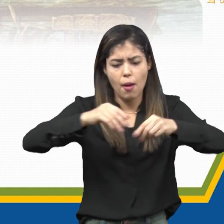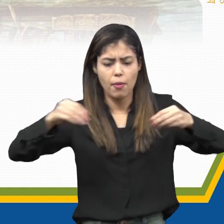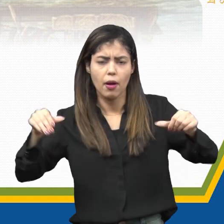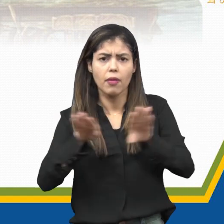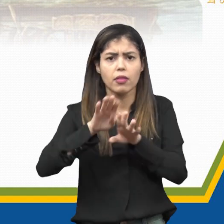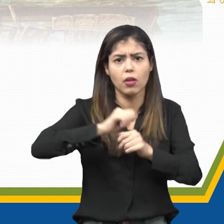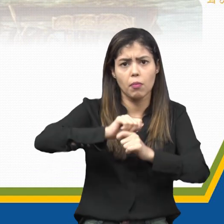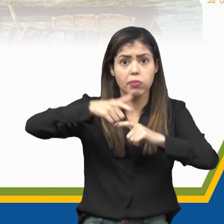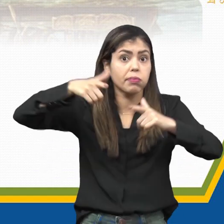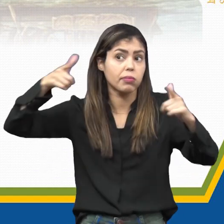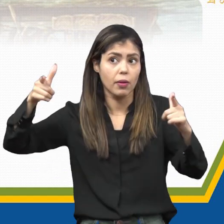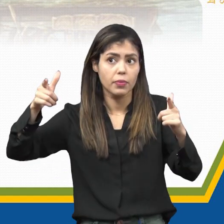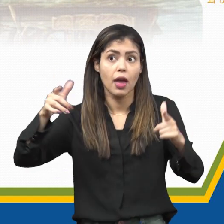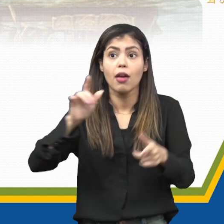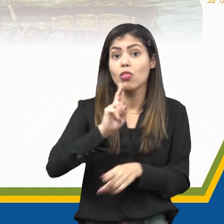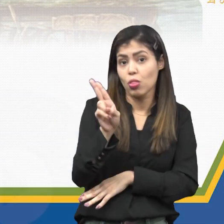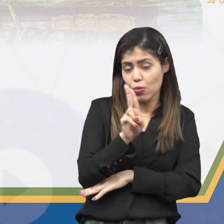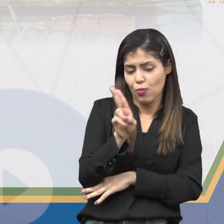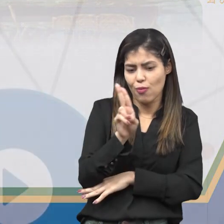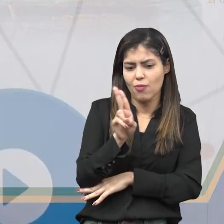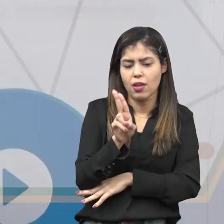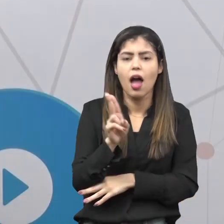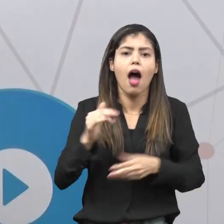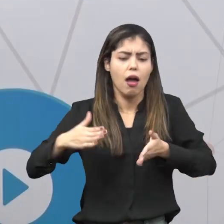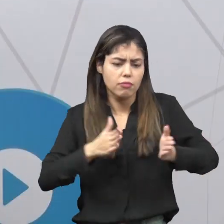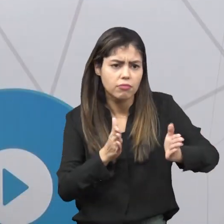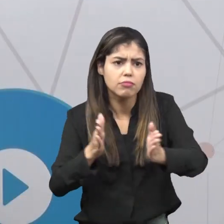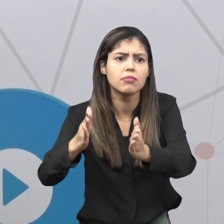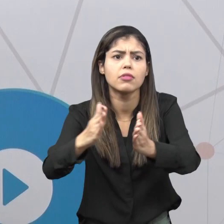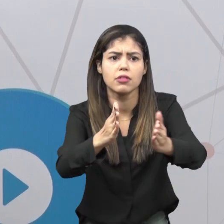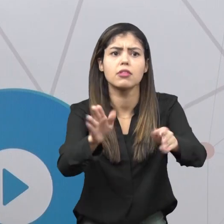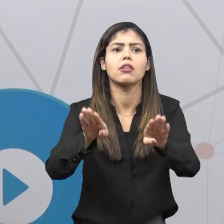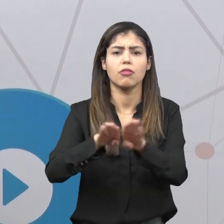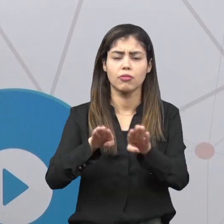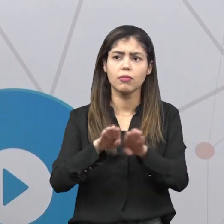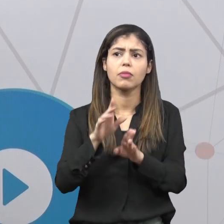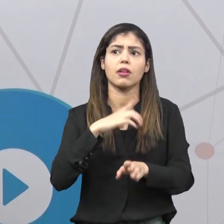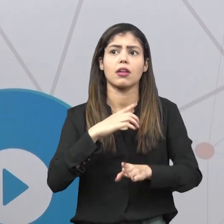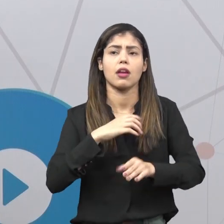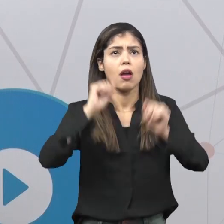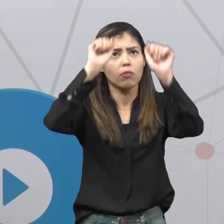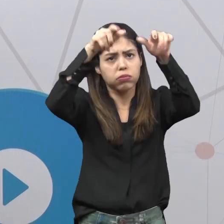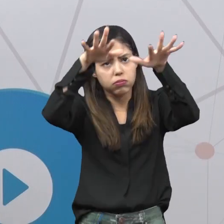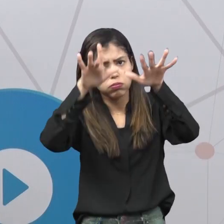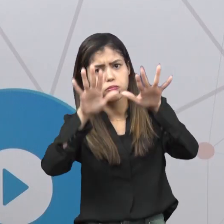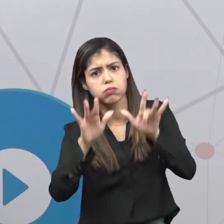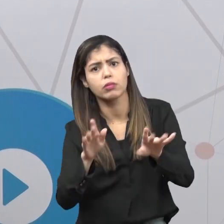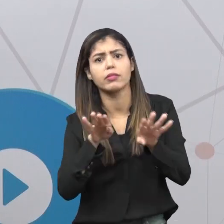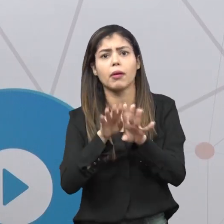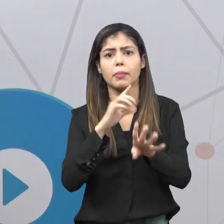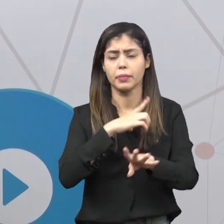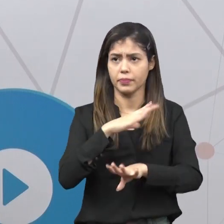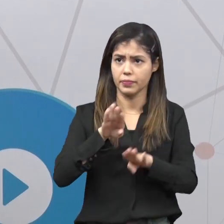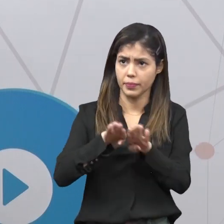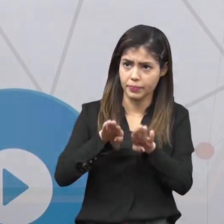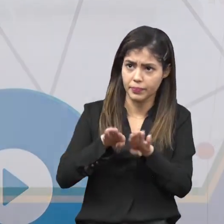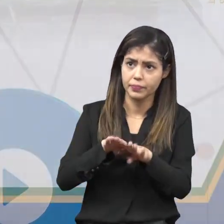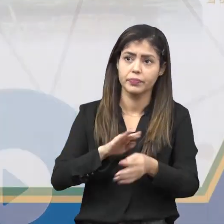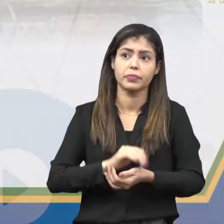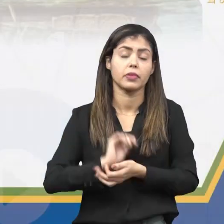deu nomes a acidentes geográficos, a rios, né? A cachoeiras. Então, ele vai nominando aí esses acidentes